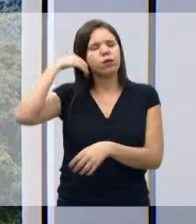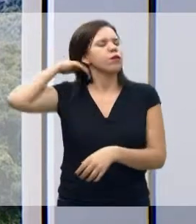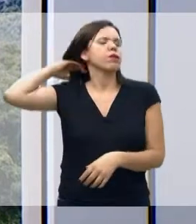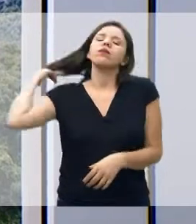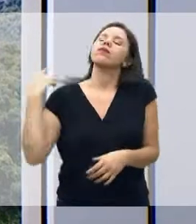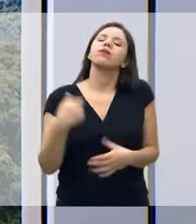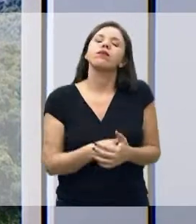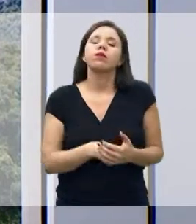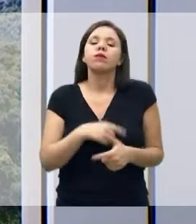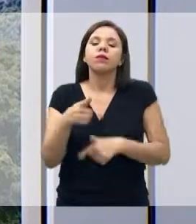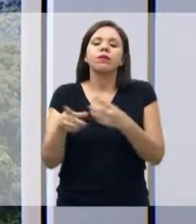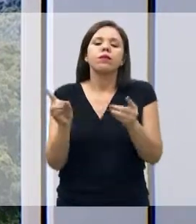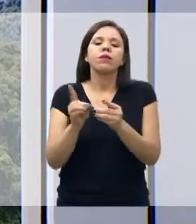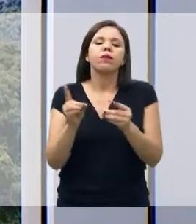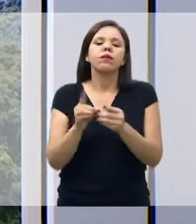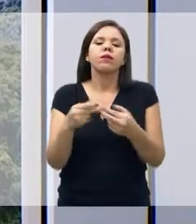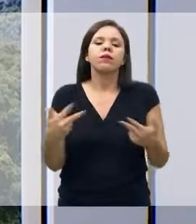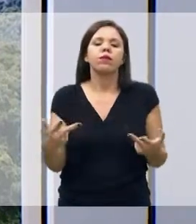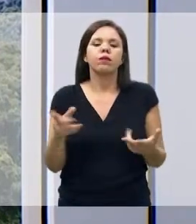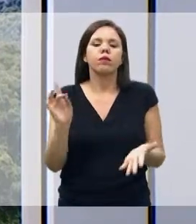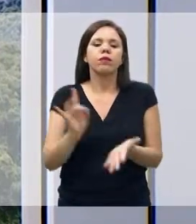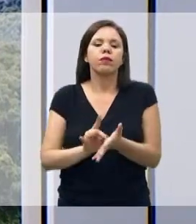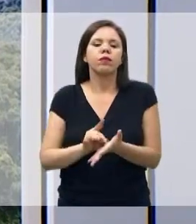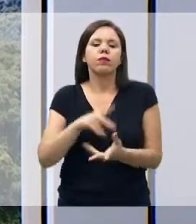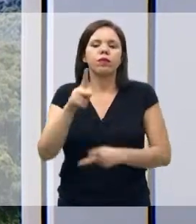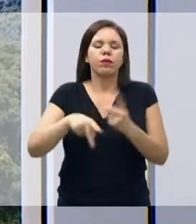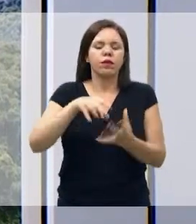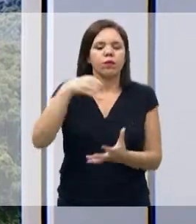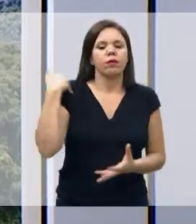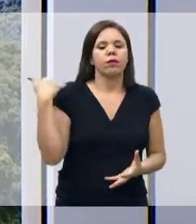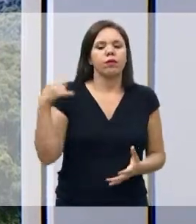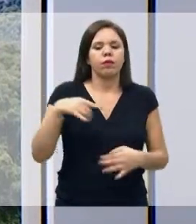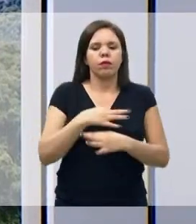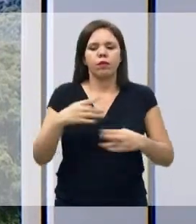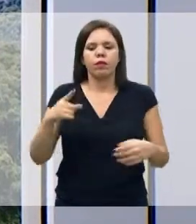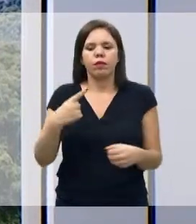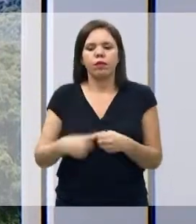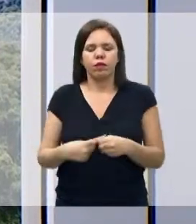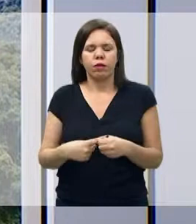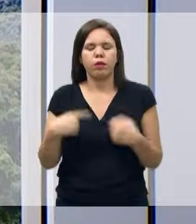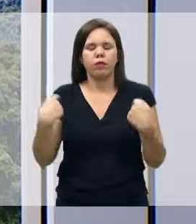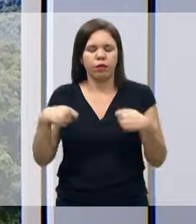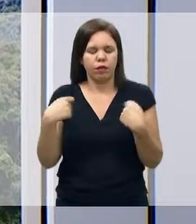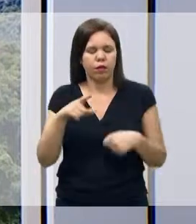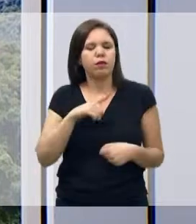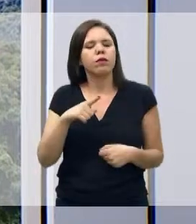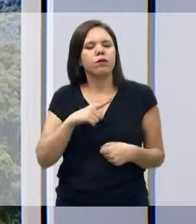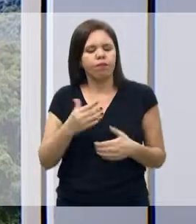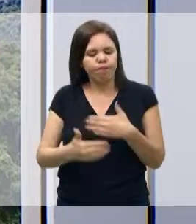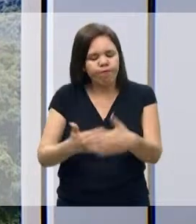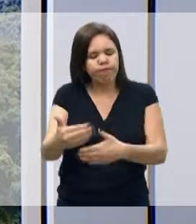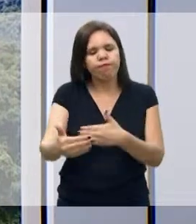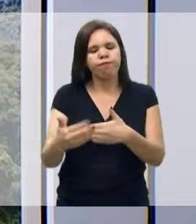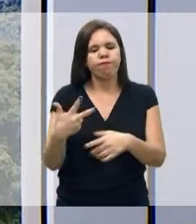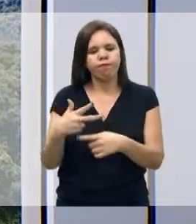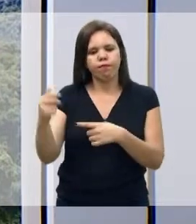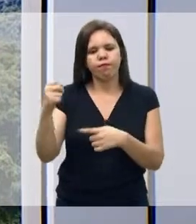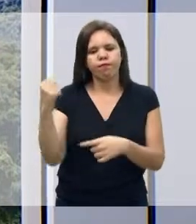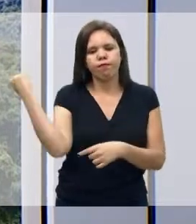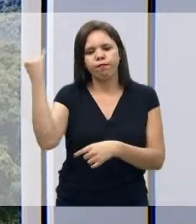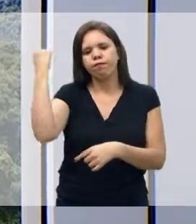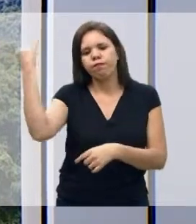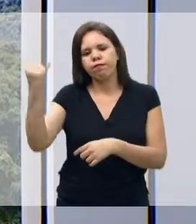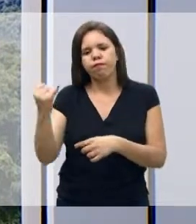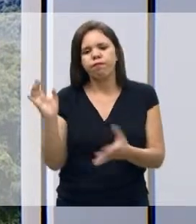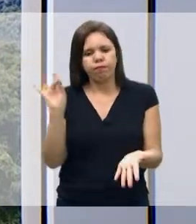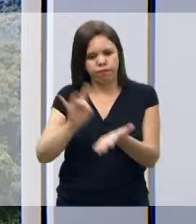na rede de serviços existente para os idosos no município e que precisava dar um passo importante para